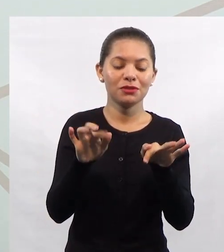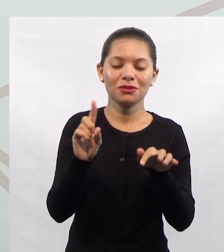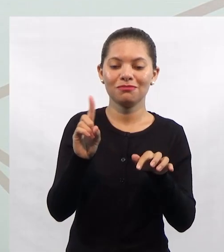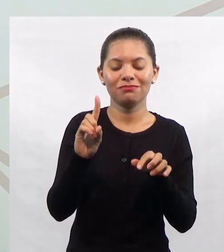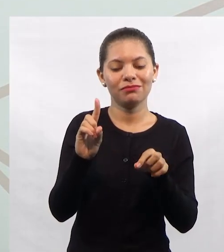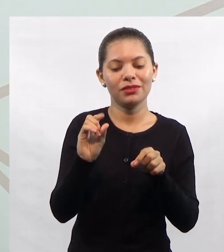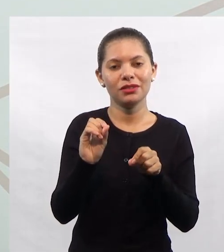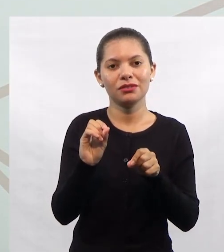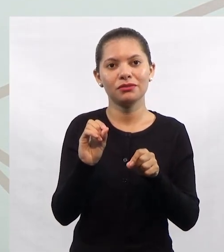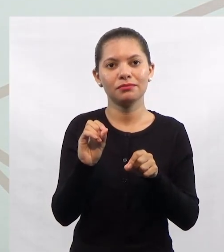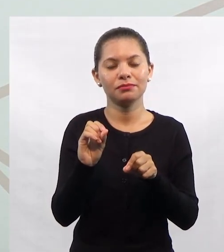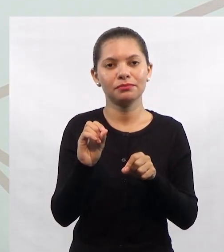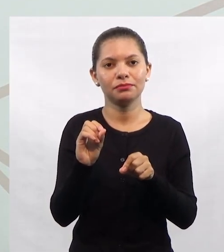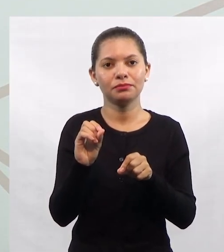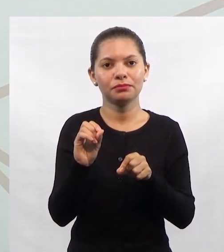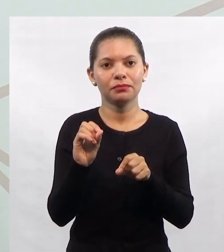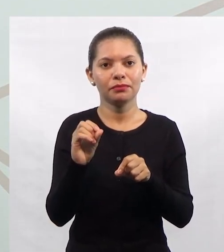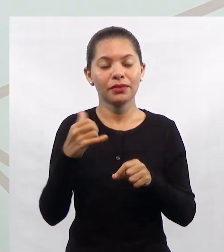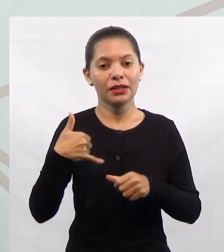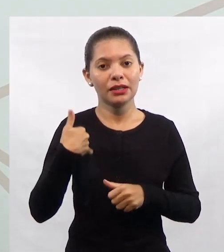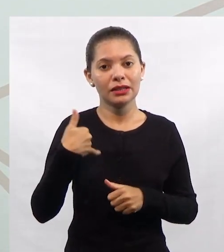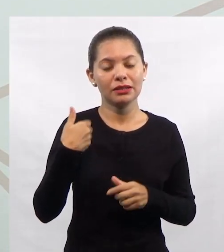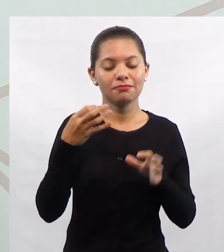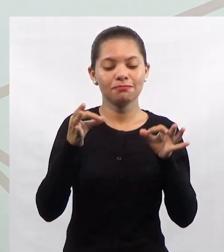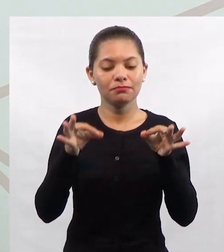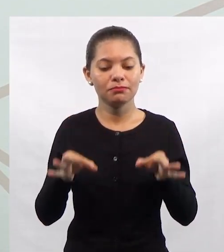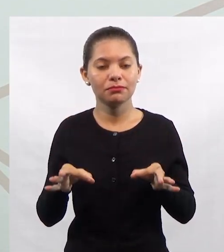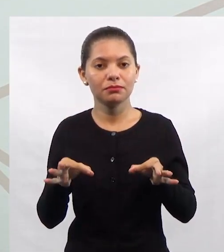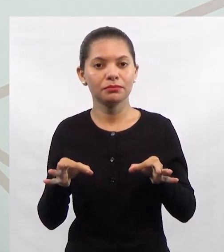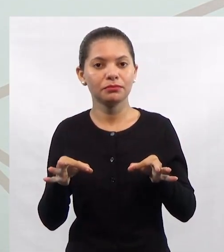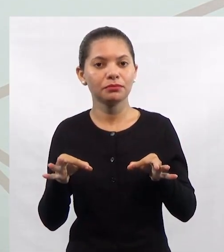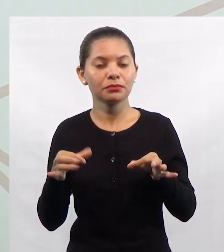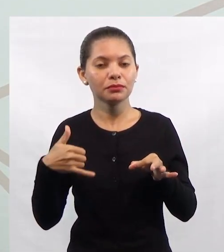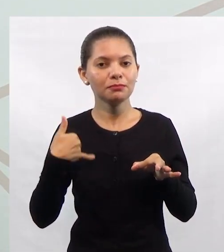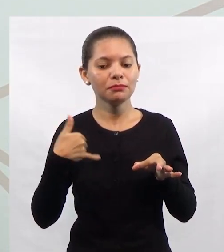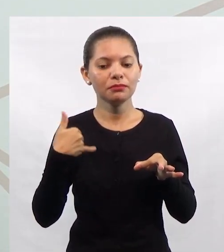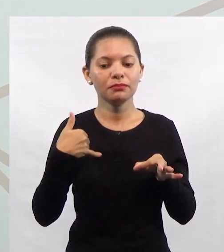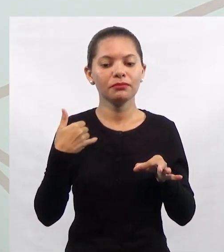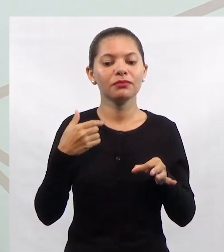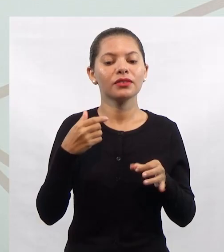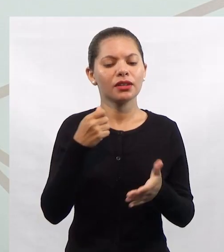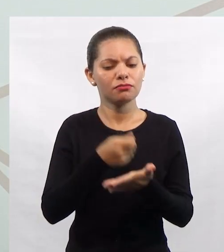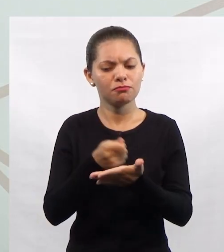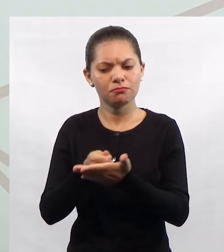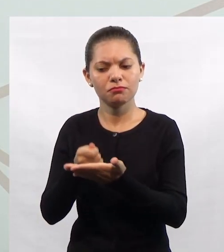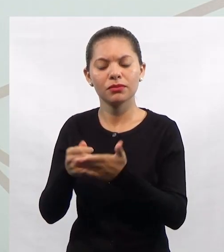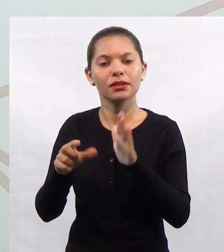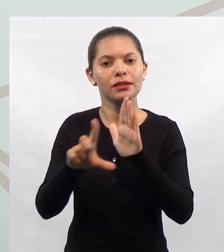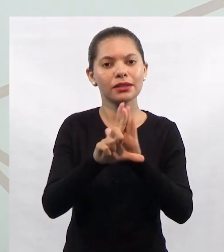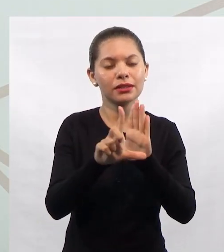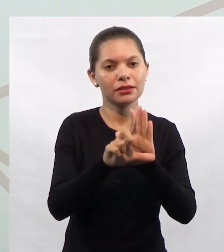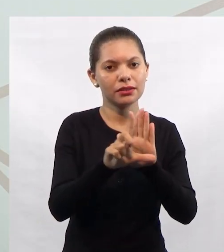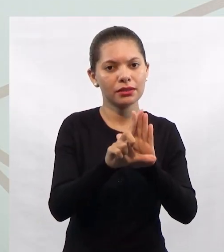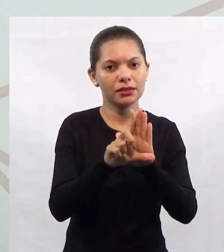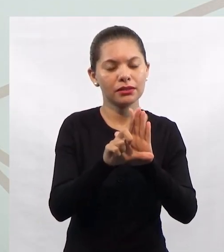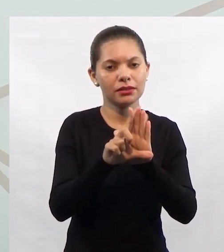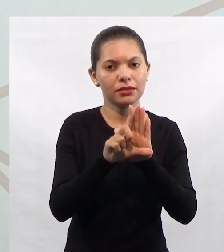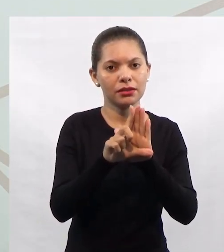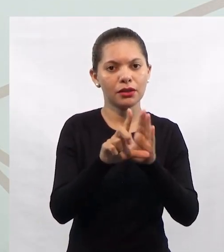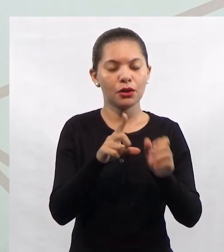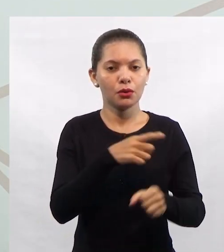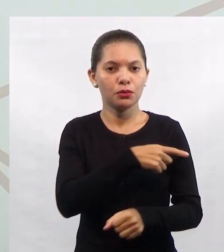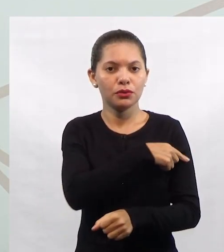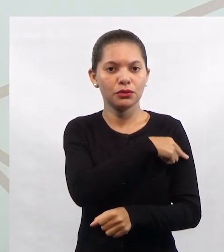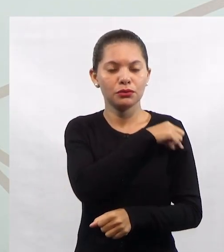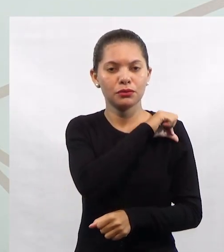o ensino fundamental e o ensino médio na idade regular ou na idade própria prevista pela própria legislação, que é o